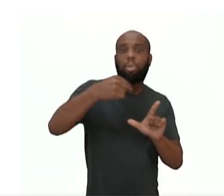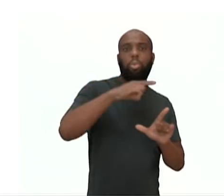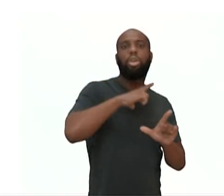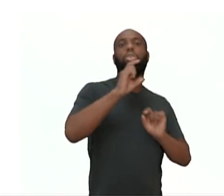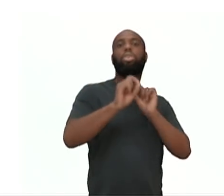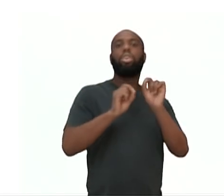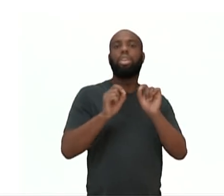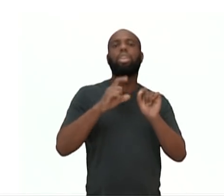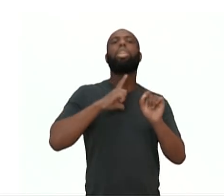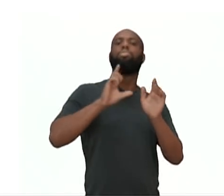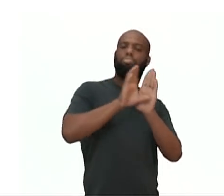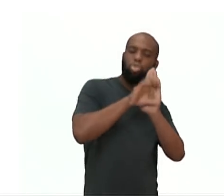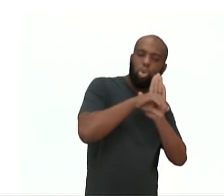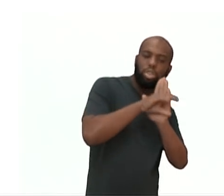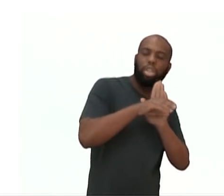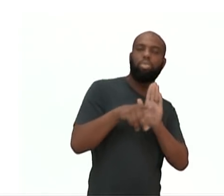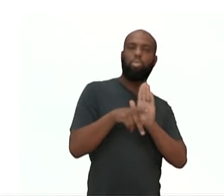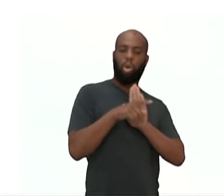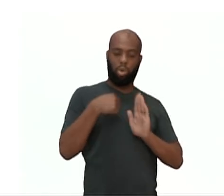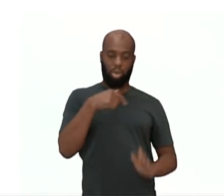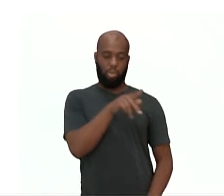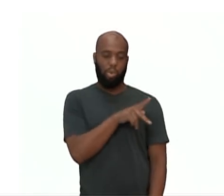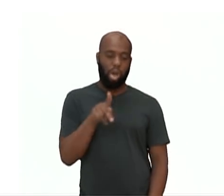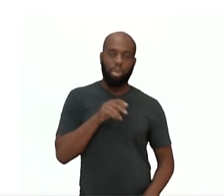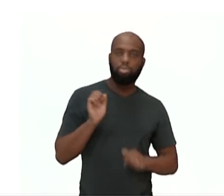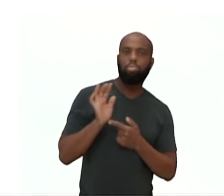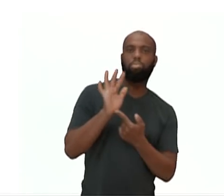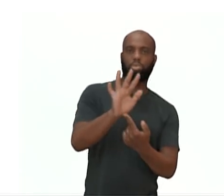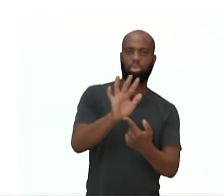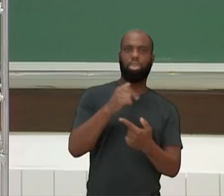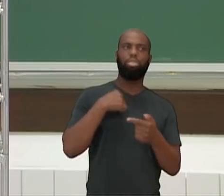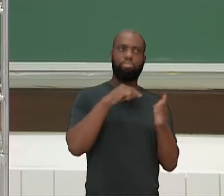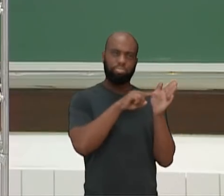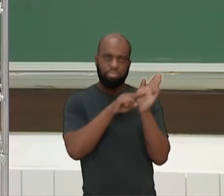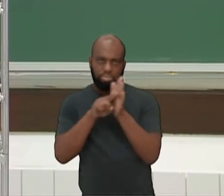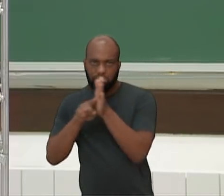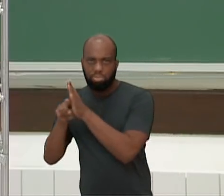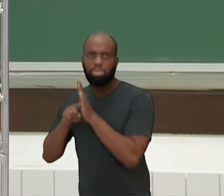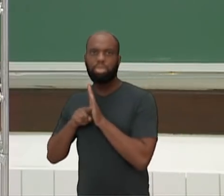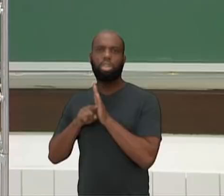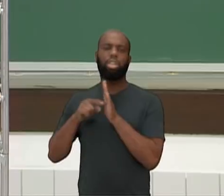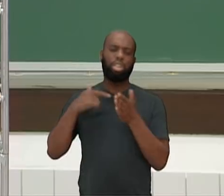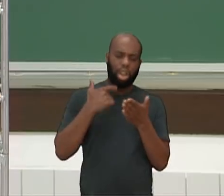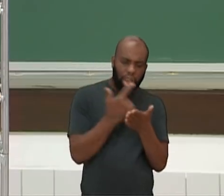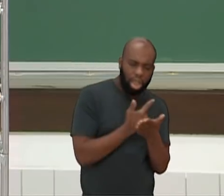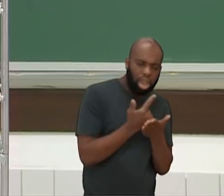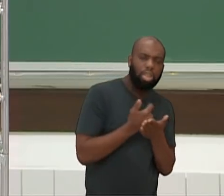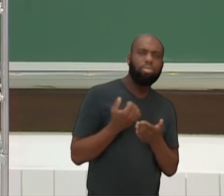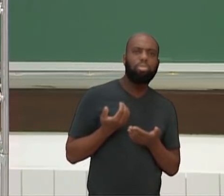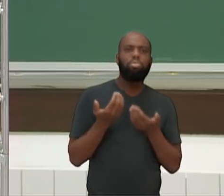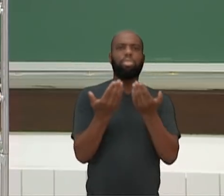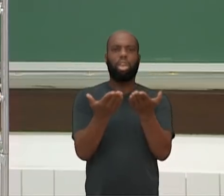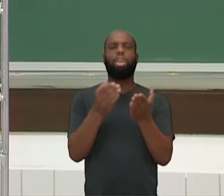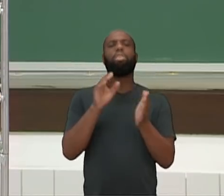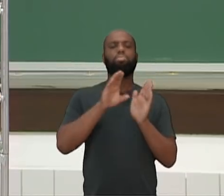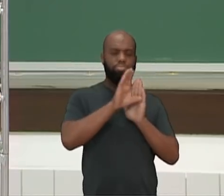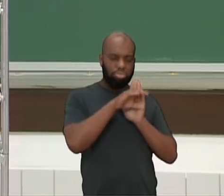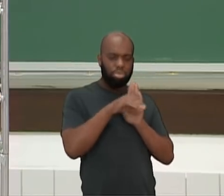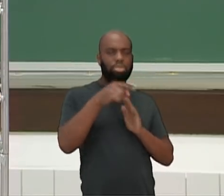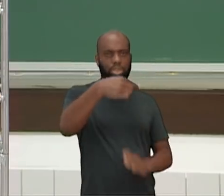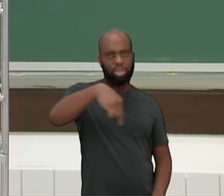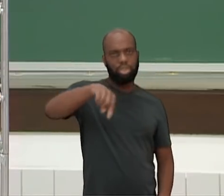daquela atividade eu trouxe uma definição, né? Uma pesquisa que eu fiz em livros ali, eu trouxe uma definição para vocês.